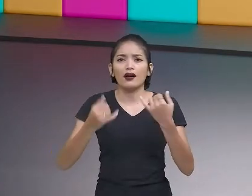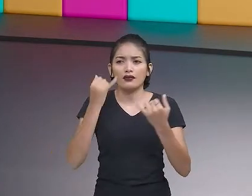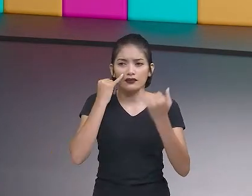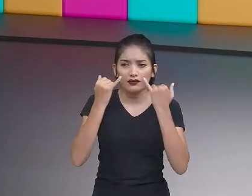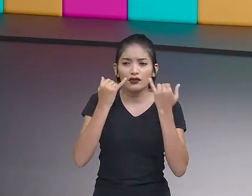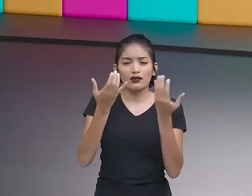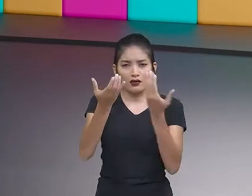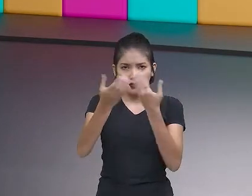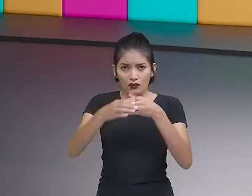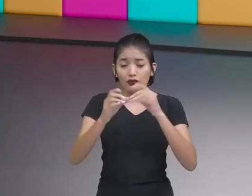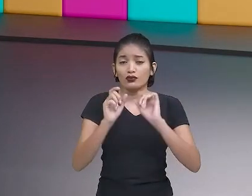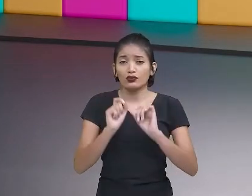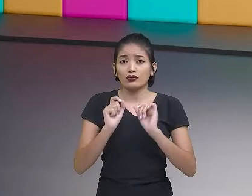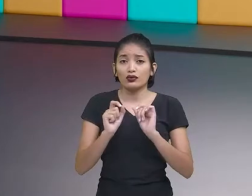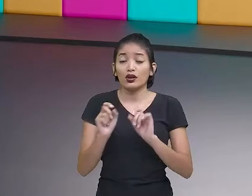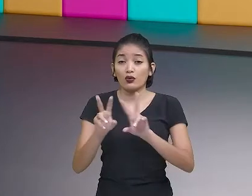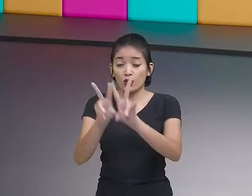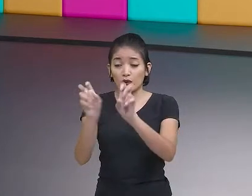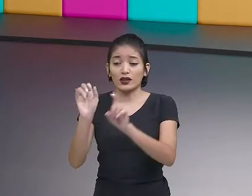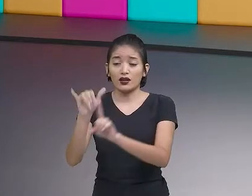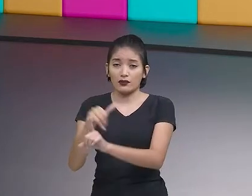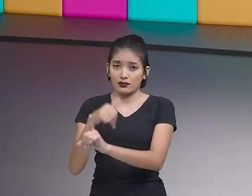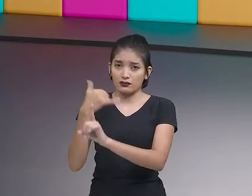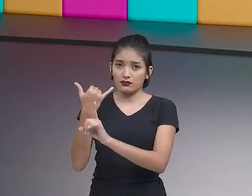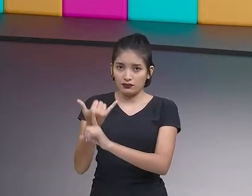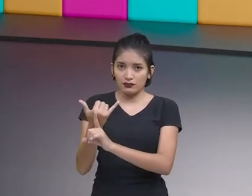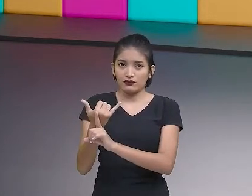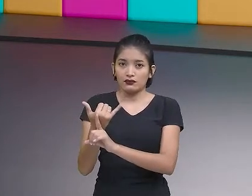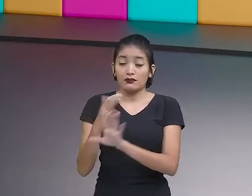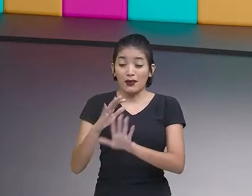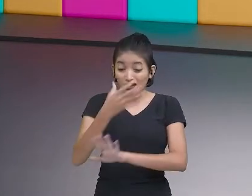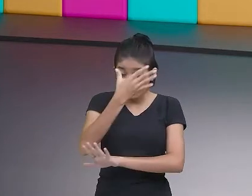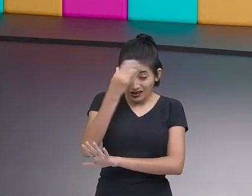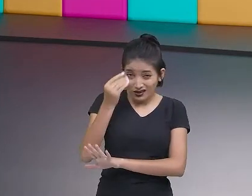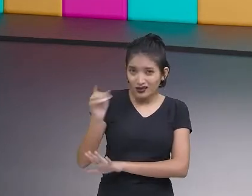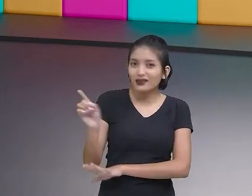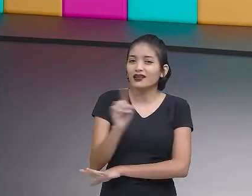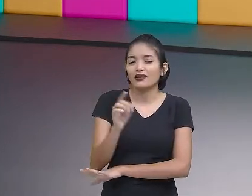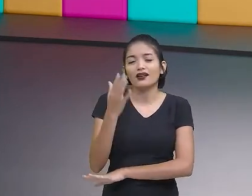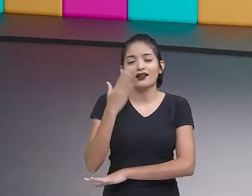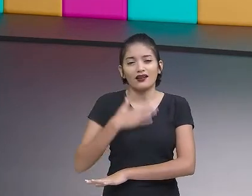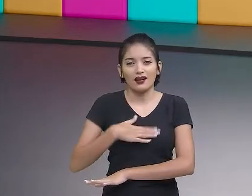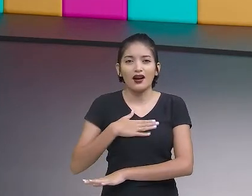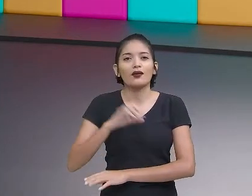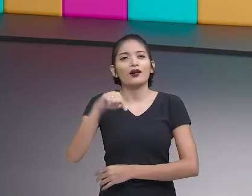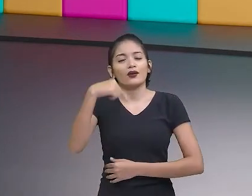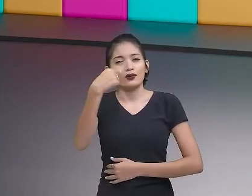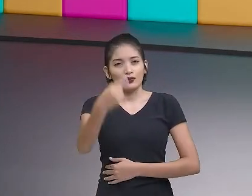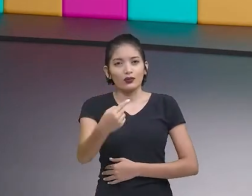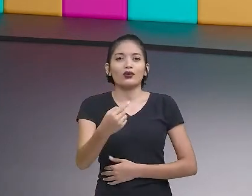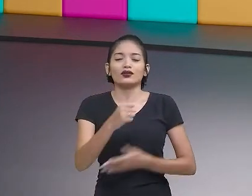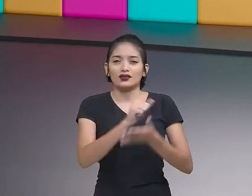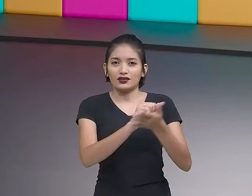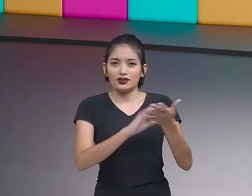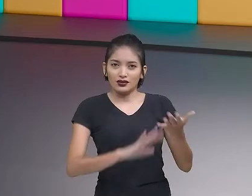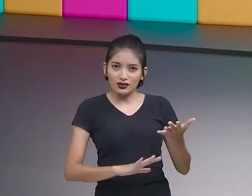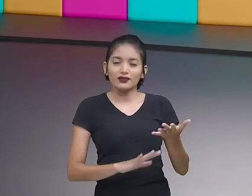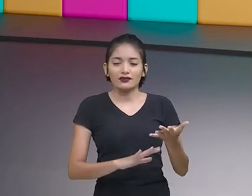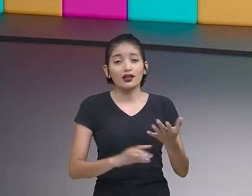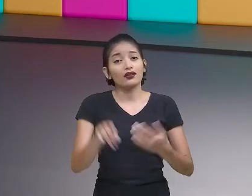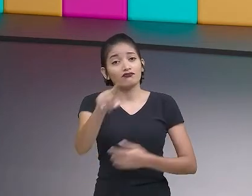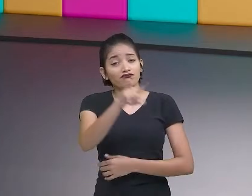a situação do bullying. Eu não esqueci. Vamos ver se na próxima atividade vocês